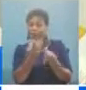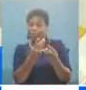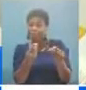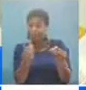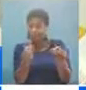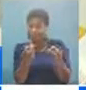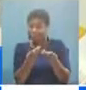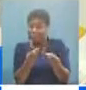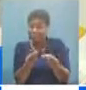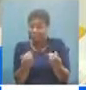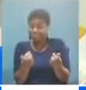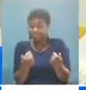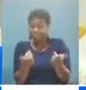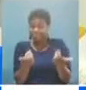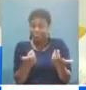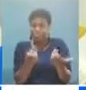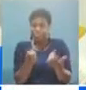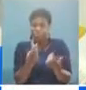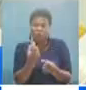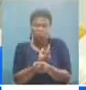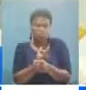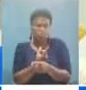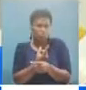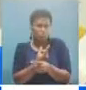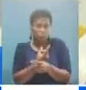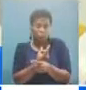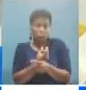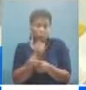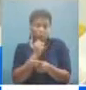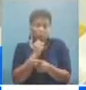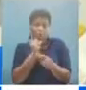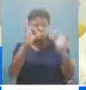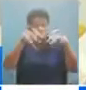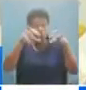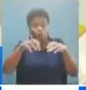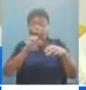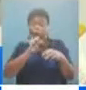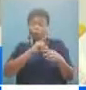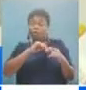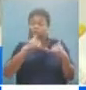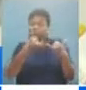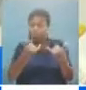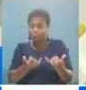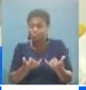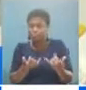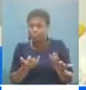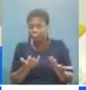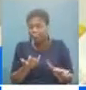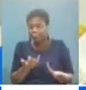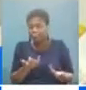material, tanto ao material ou detritos de vertentes, que com a queda das chuvas acabam sempre